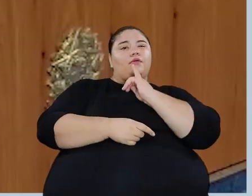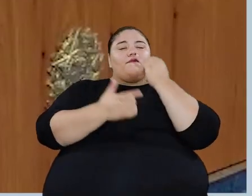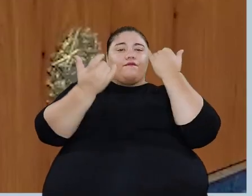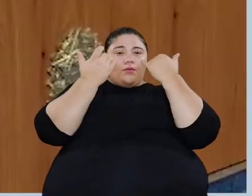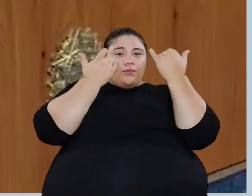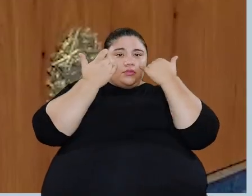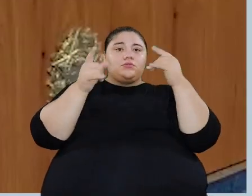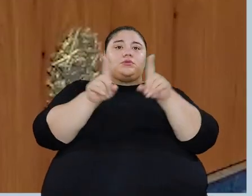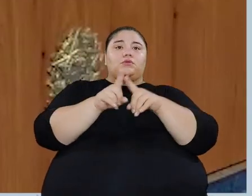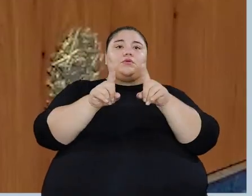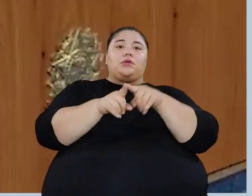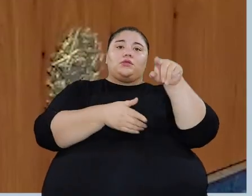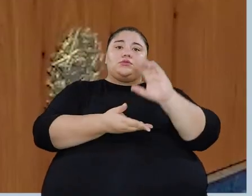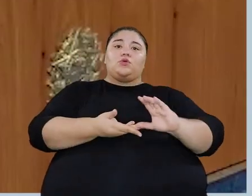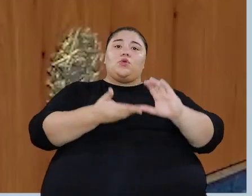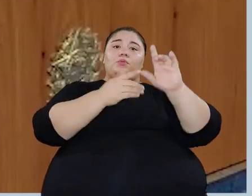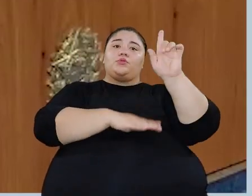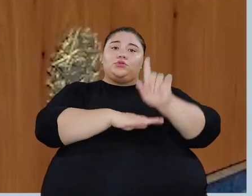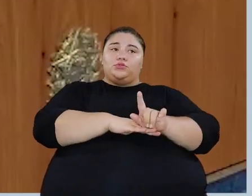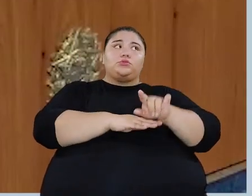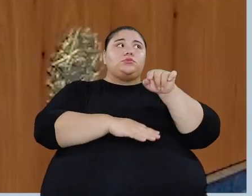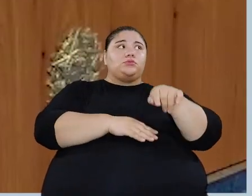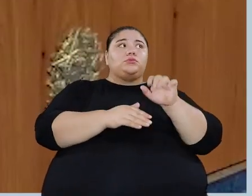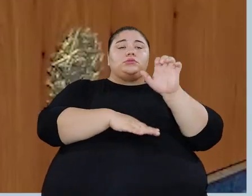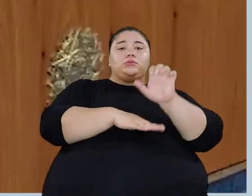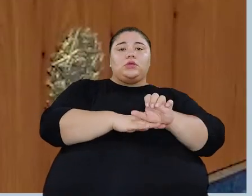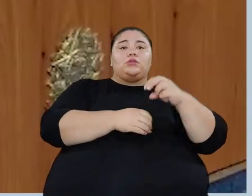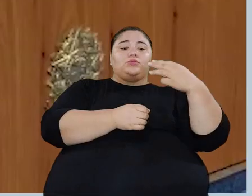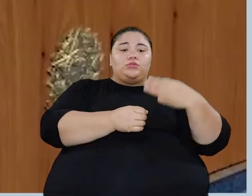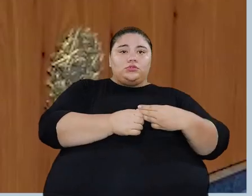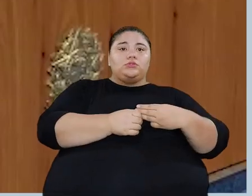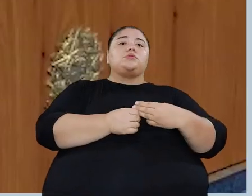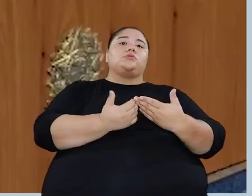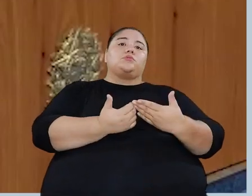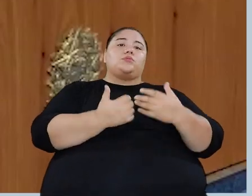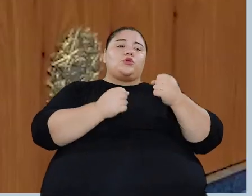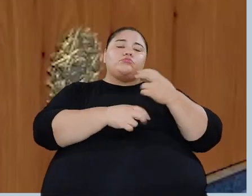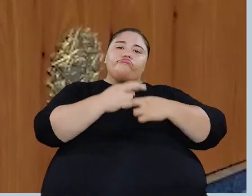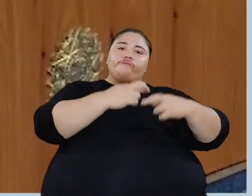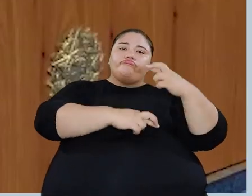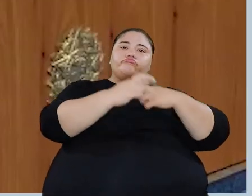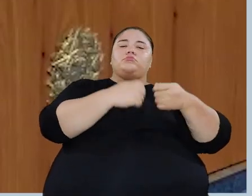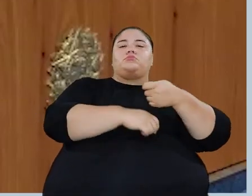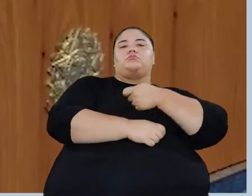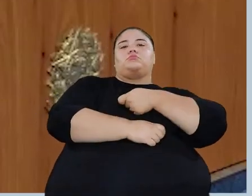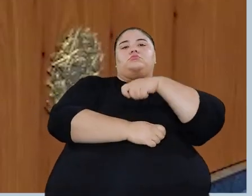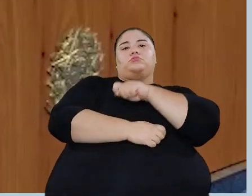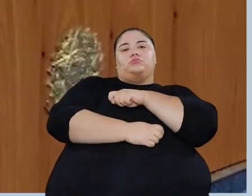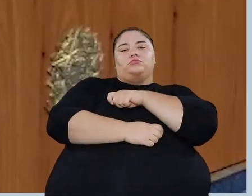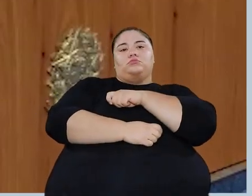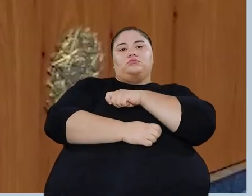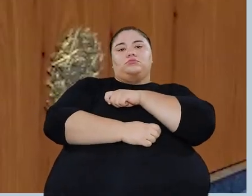chegarão para esse comitê gestor, ele possa, com os estados e municípios, fazer essa fiscalização. Esse ônus vai